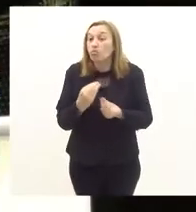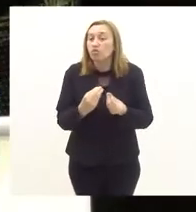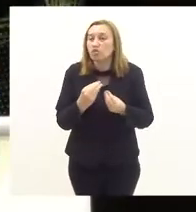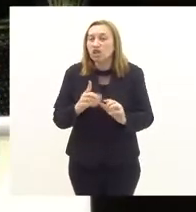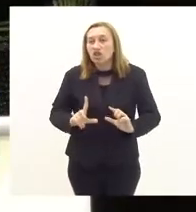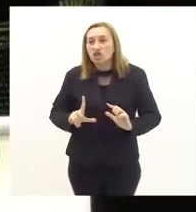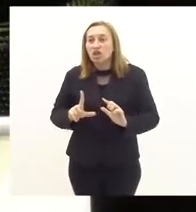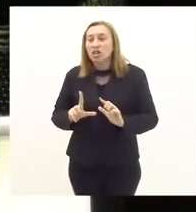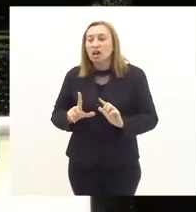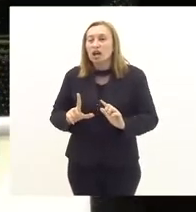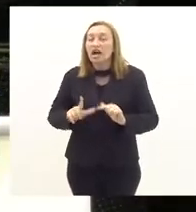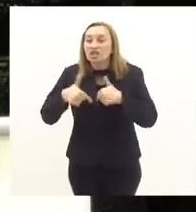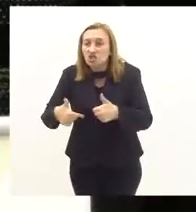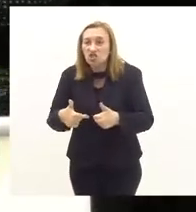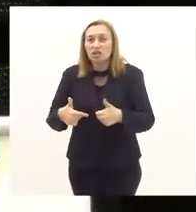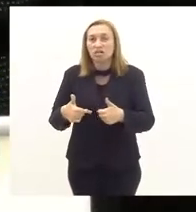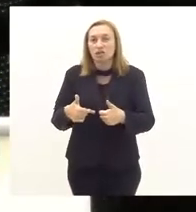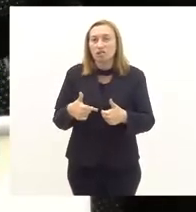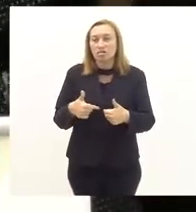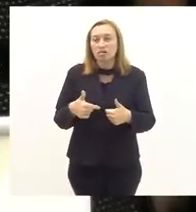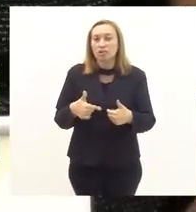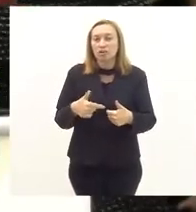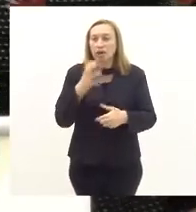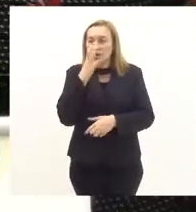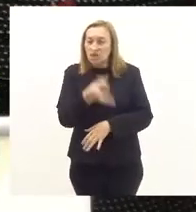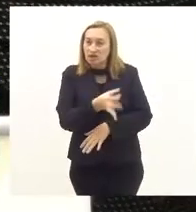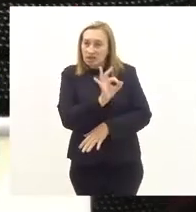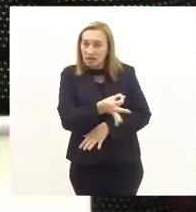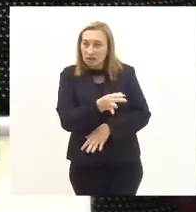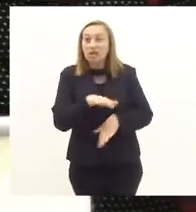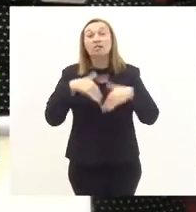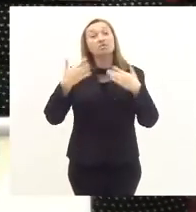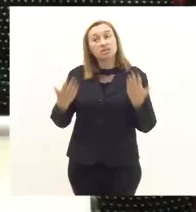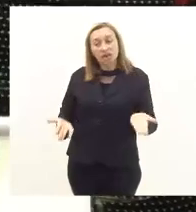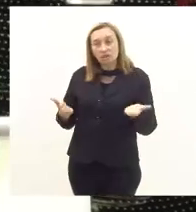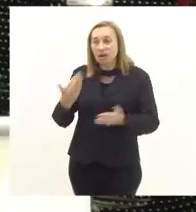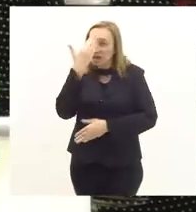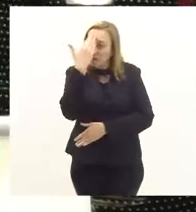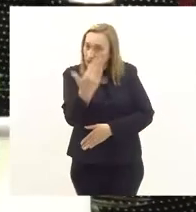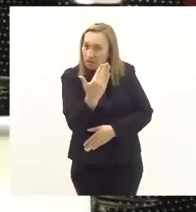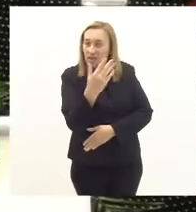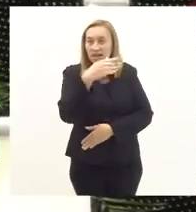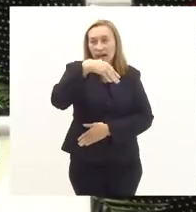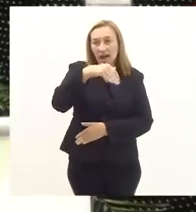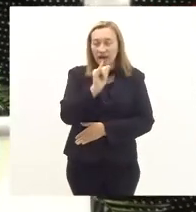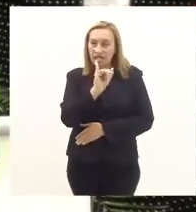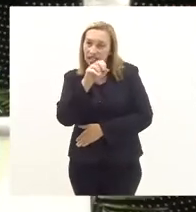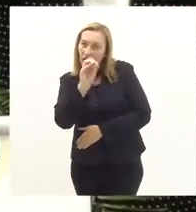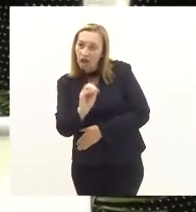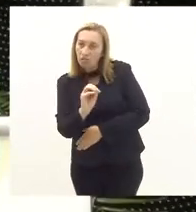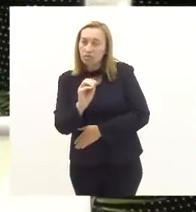caminhos que, que a gente precisava percorrer para poder denunciar de fato. Então, agradeço a Aguinaldo, agradeço a Hernani e estendo também